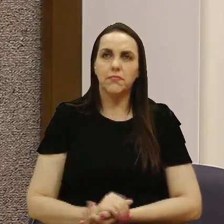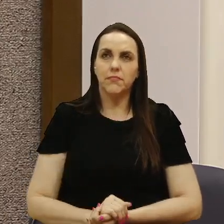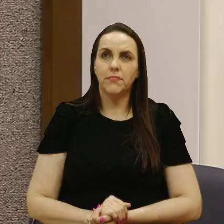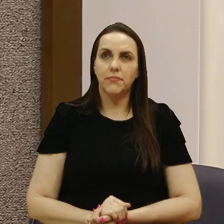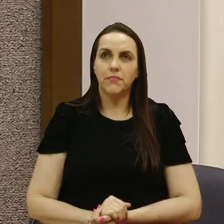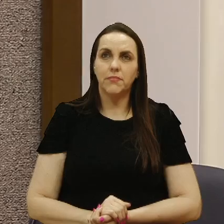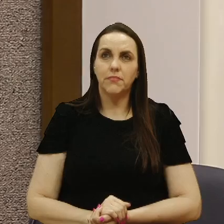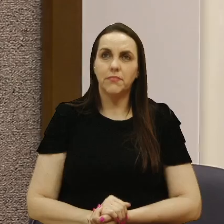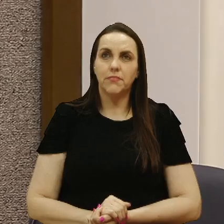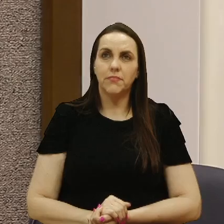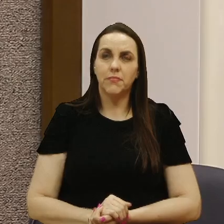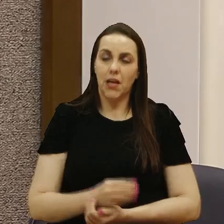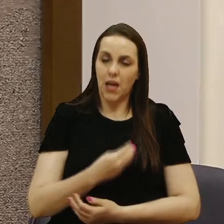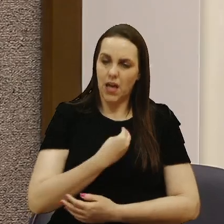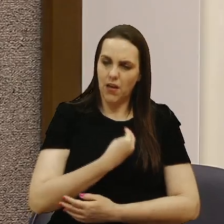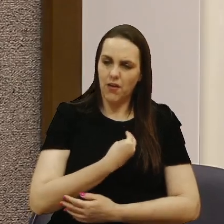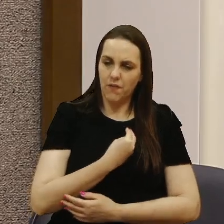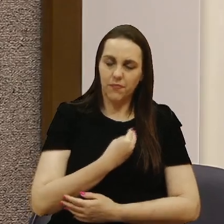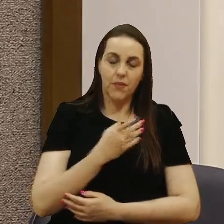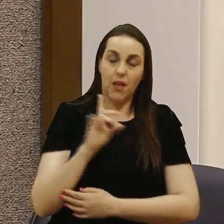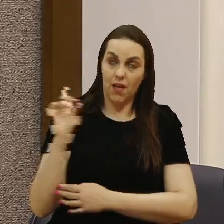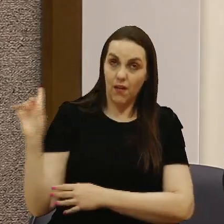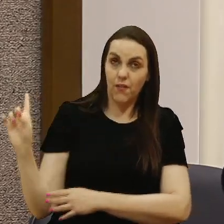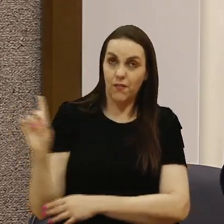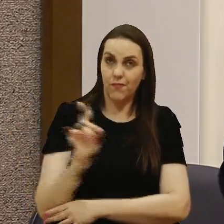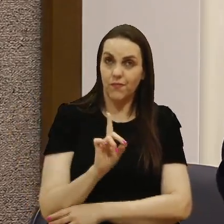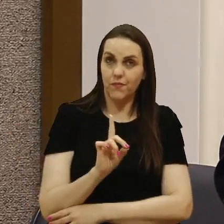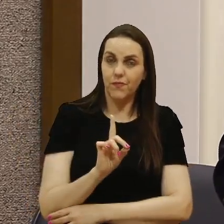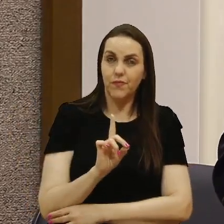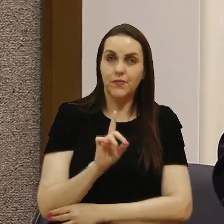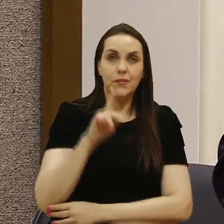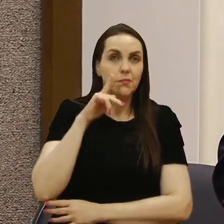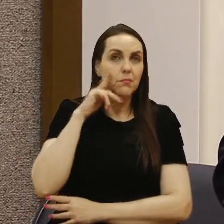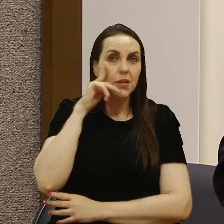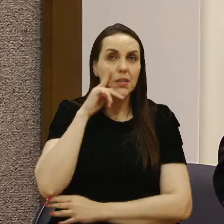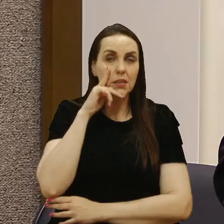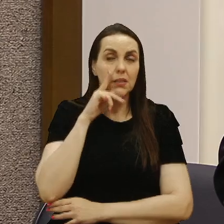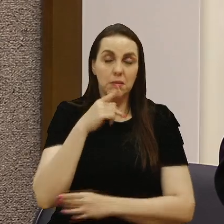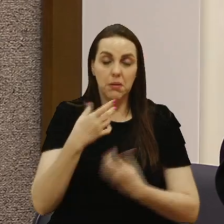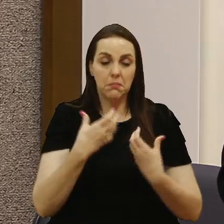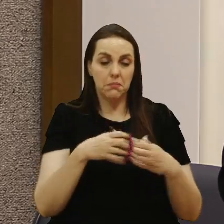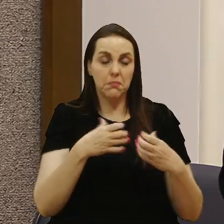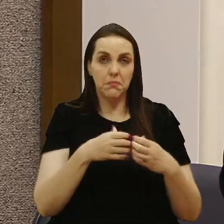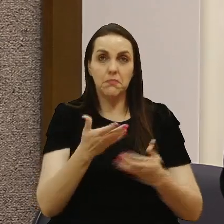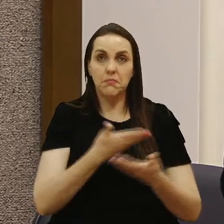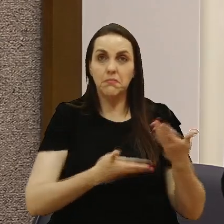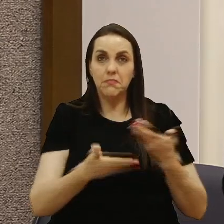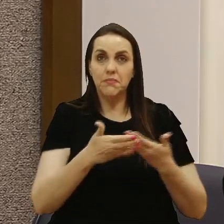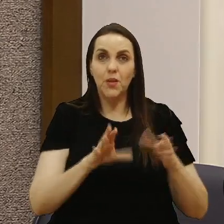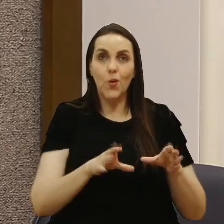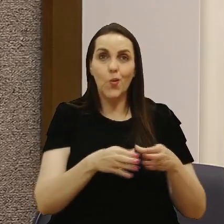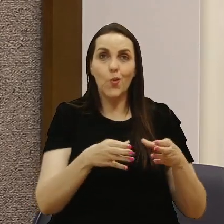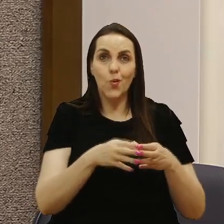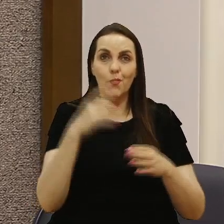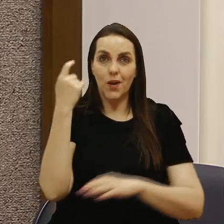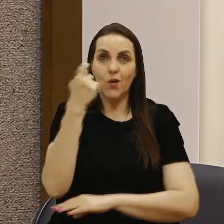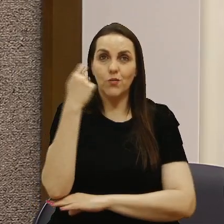a vida do Paim relacionada ao Clube Gaúcho. E que,